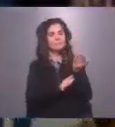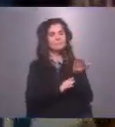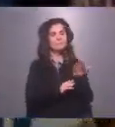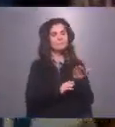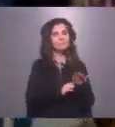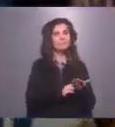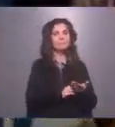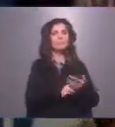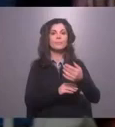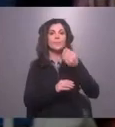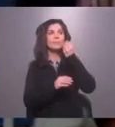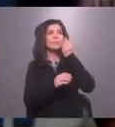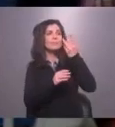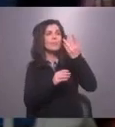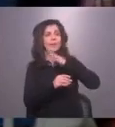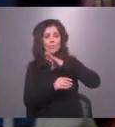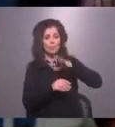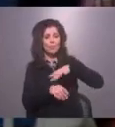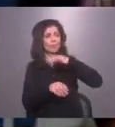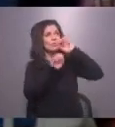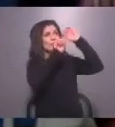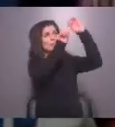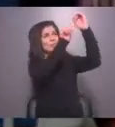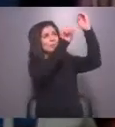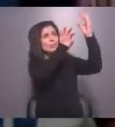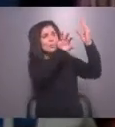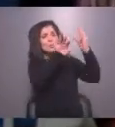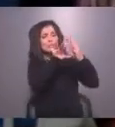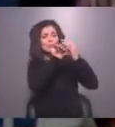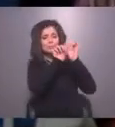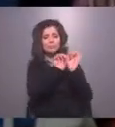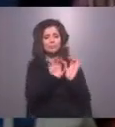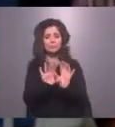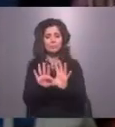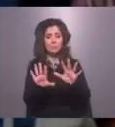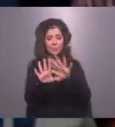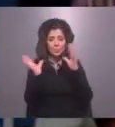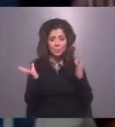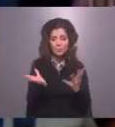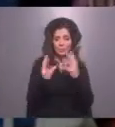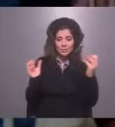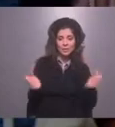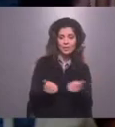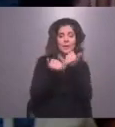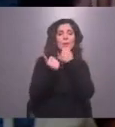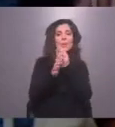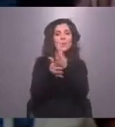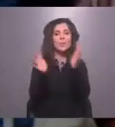luz que veio ao mundo, sua salvação e